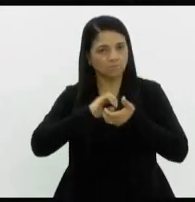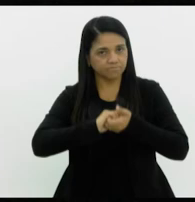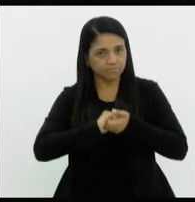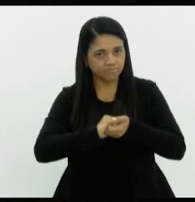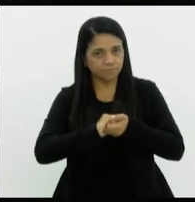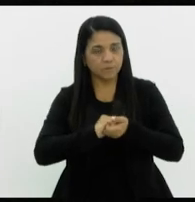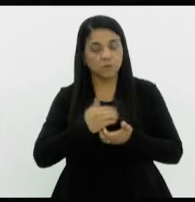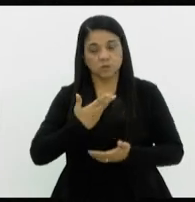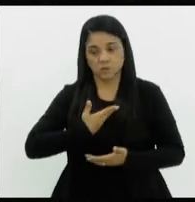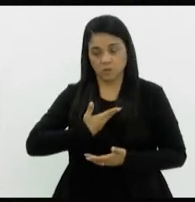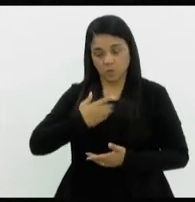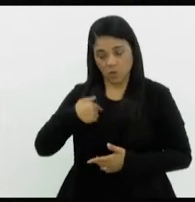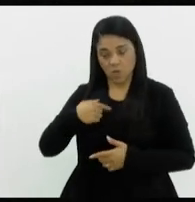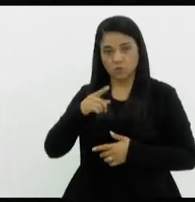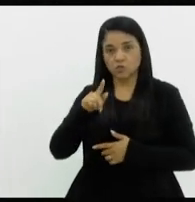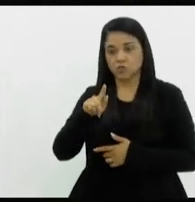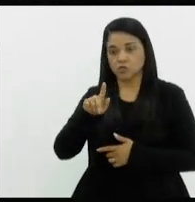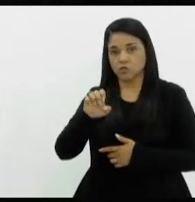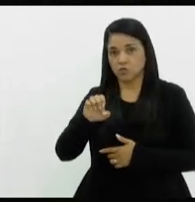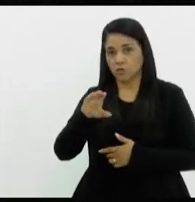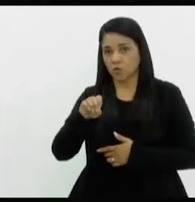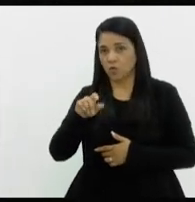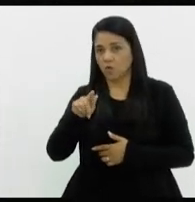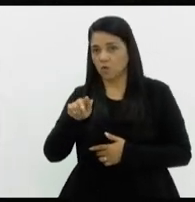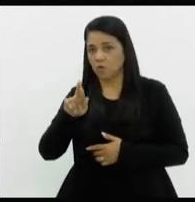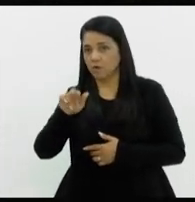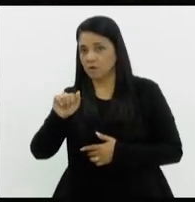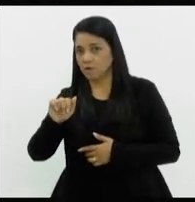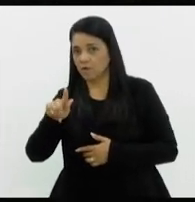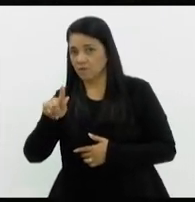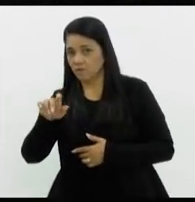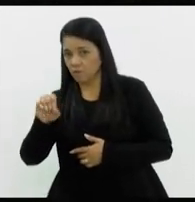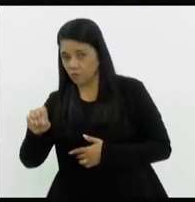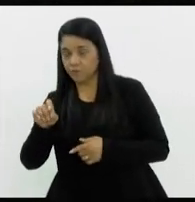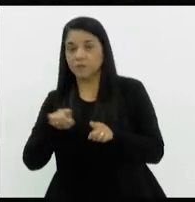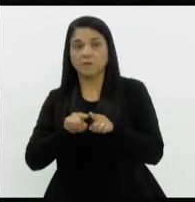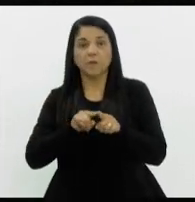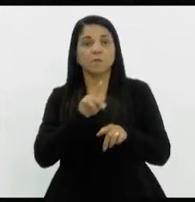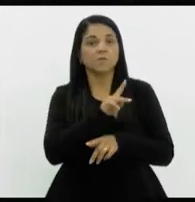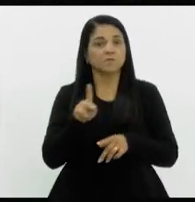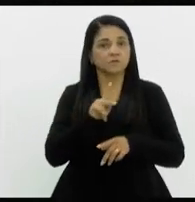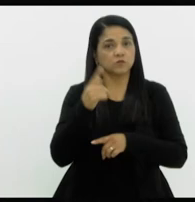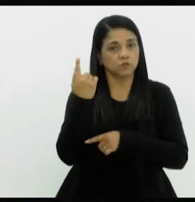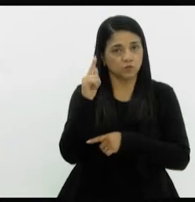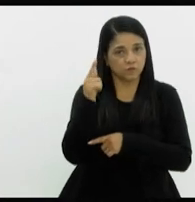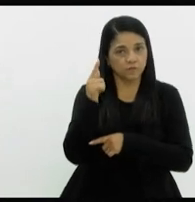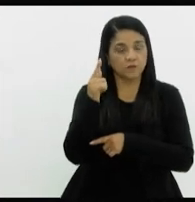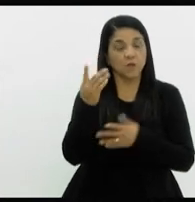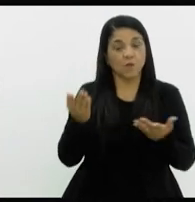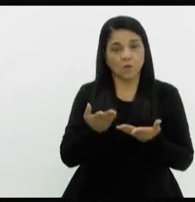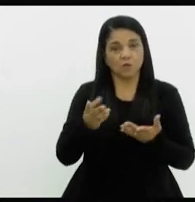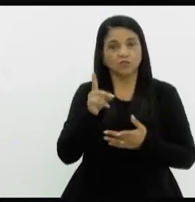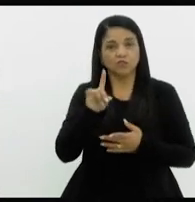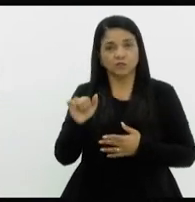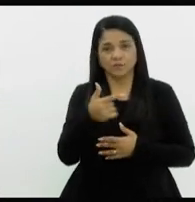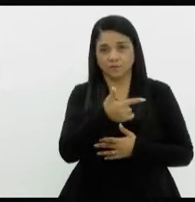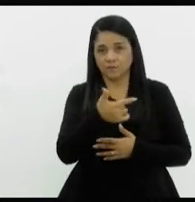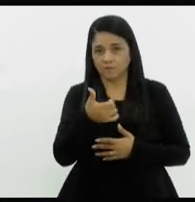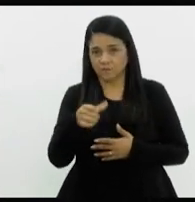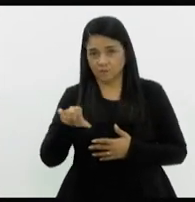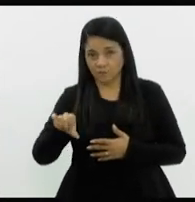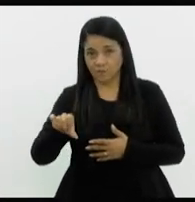eu que sou geógrafo, sou professor de geografia e também sou geógrafo, pelo dia de hoje. Hoje é o dia 29 de